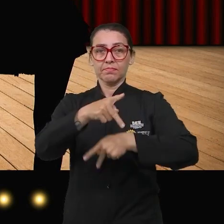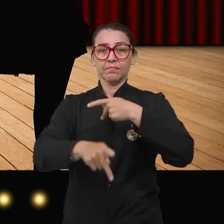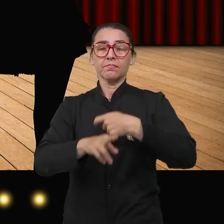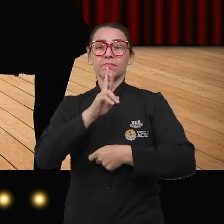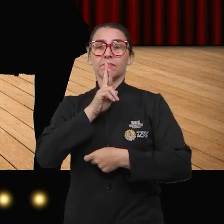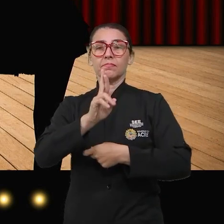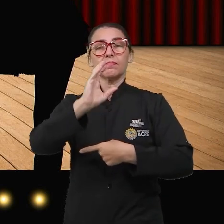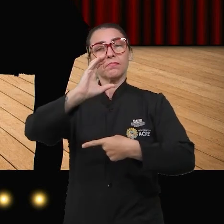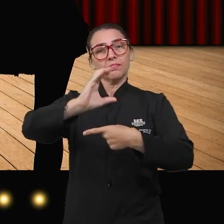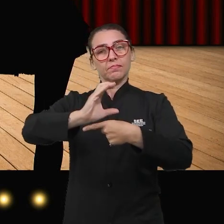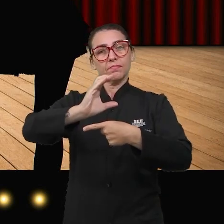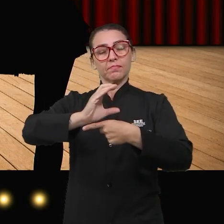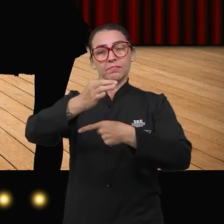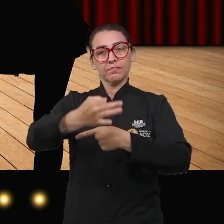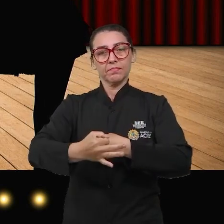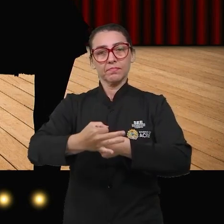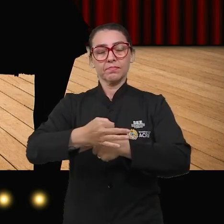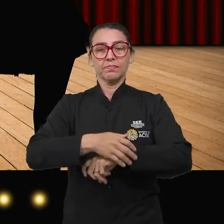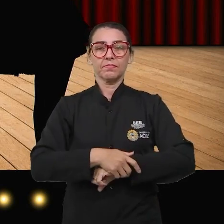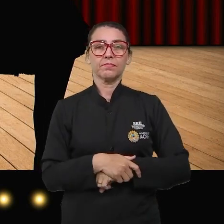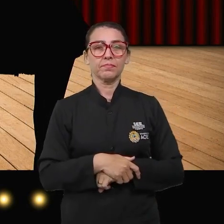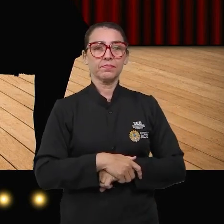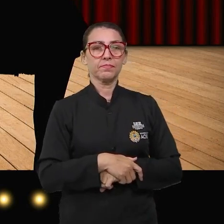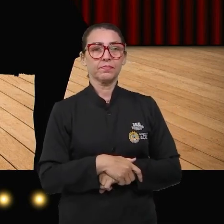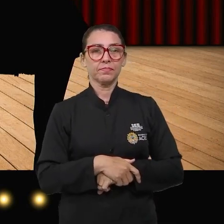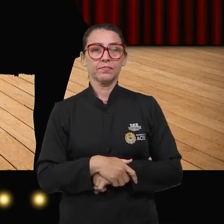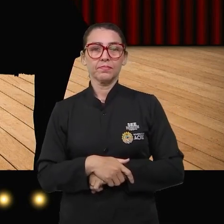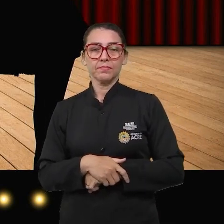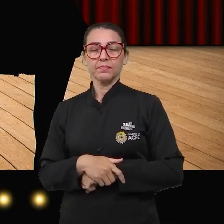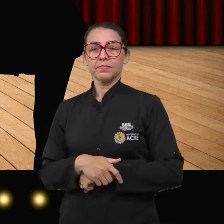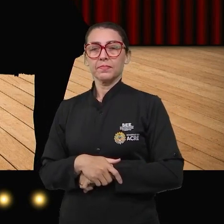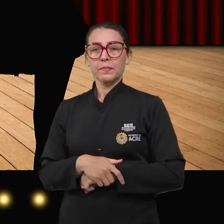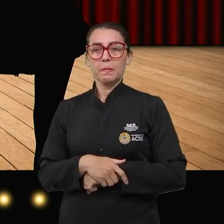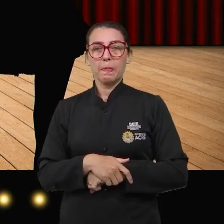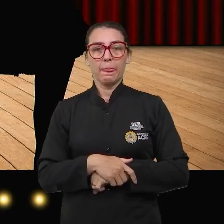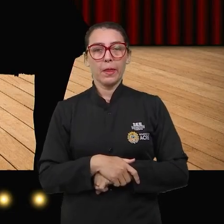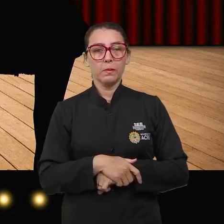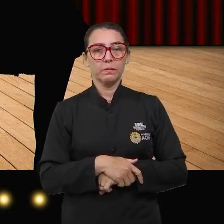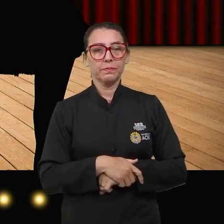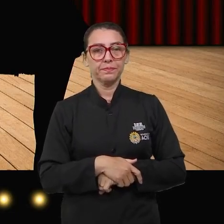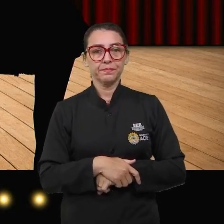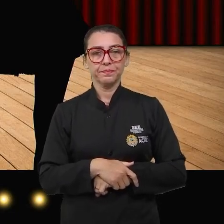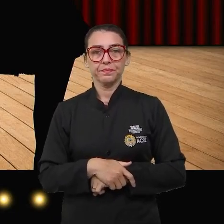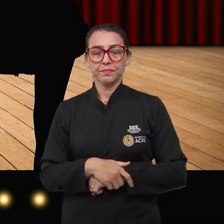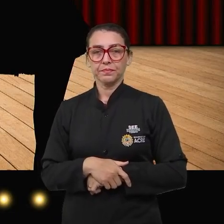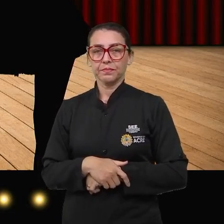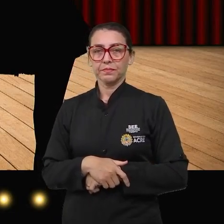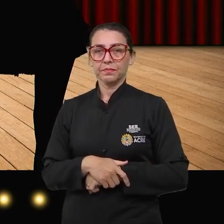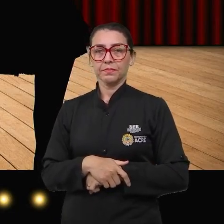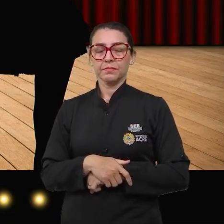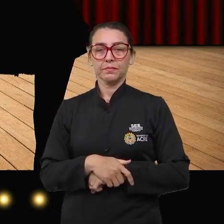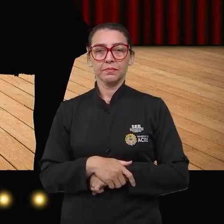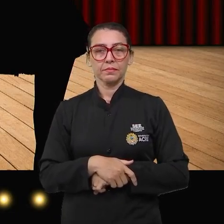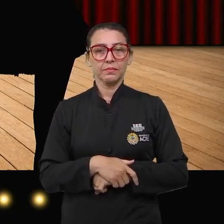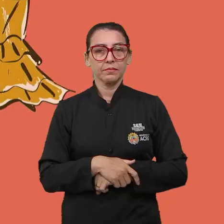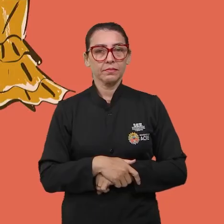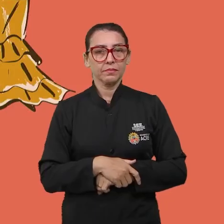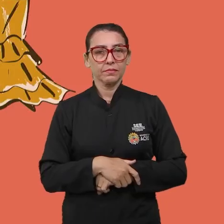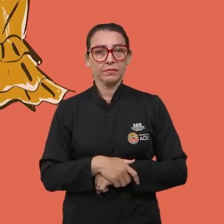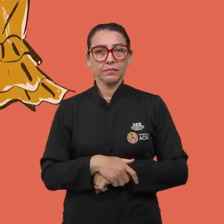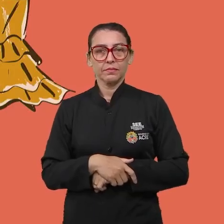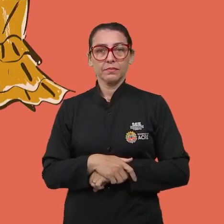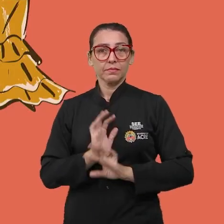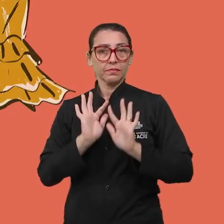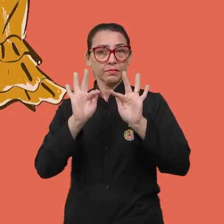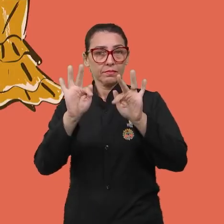levar para o nosso professor para corrigir. E a resposta C é a correta, tá bom? Então,